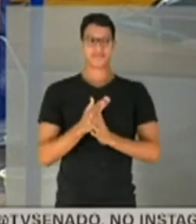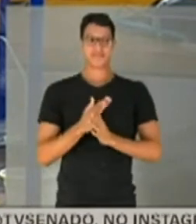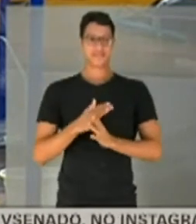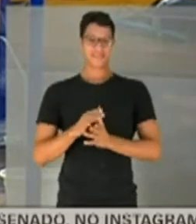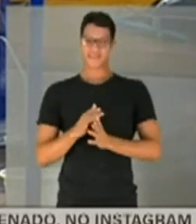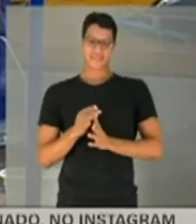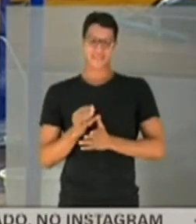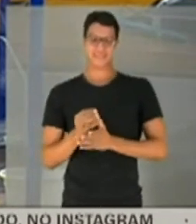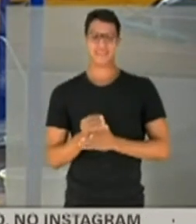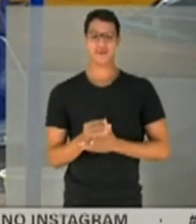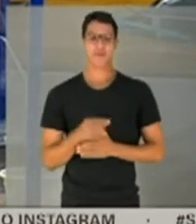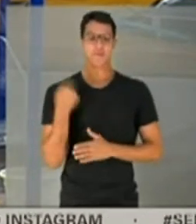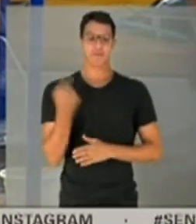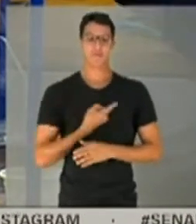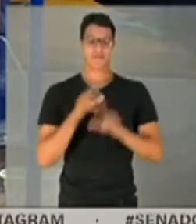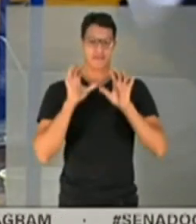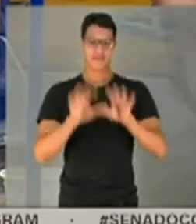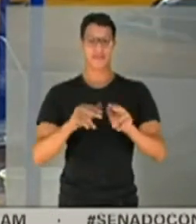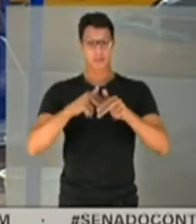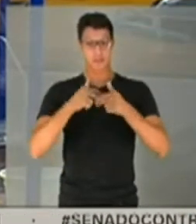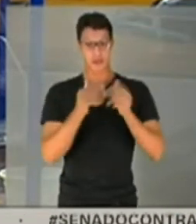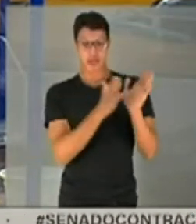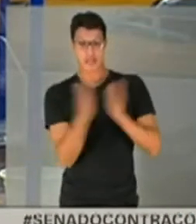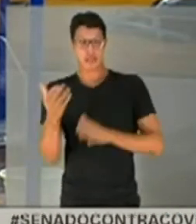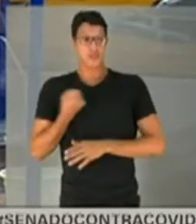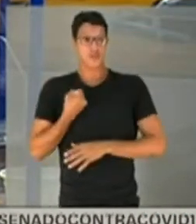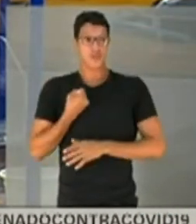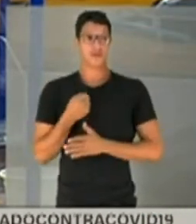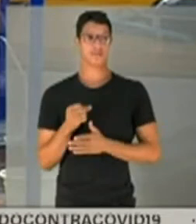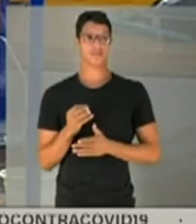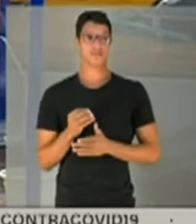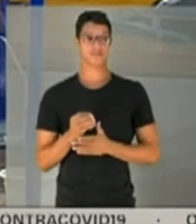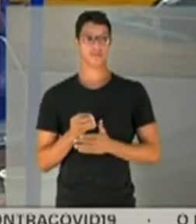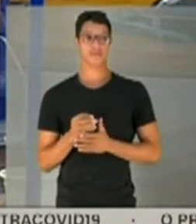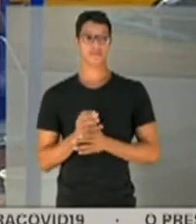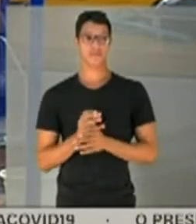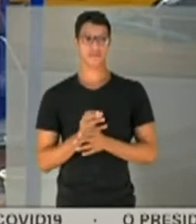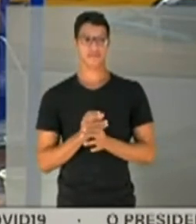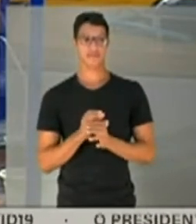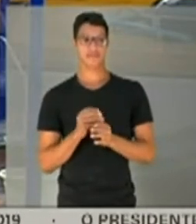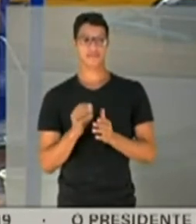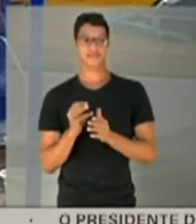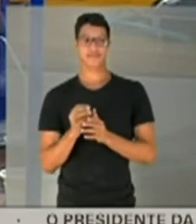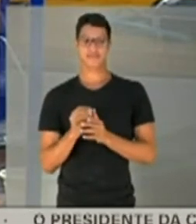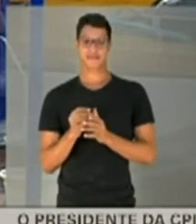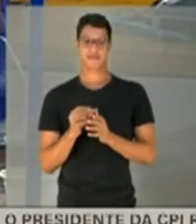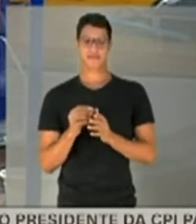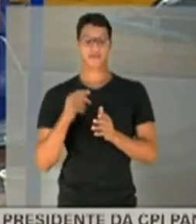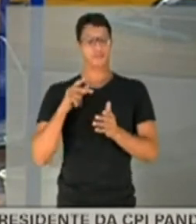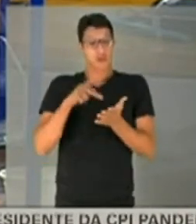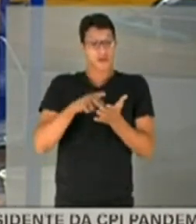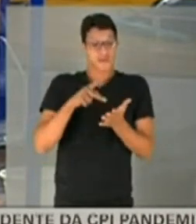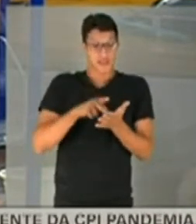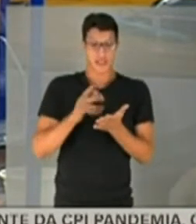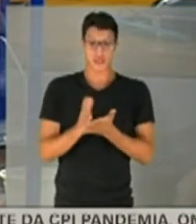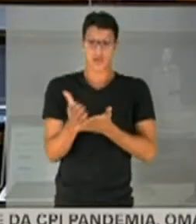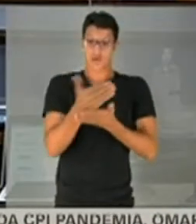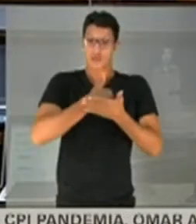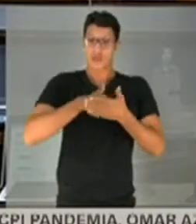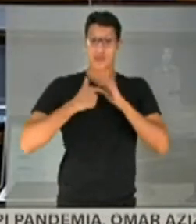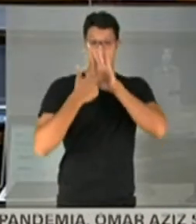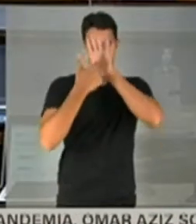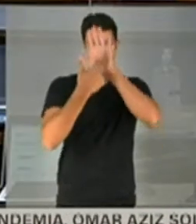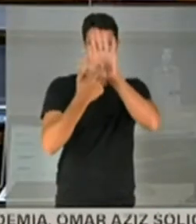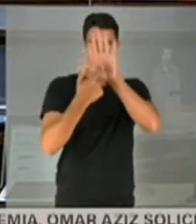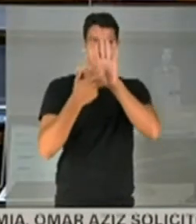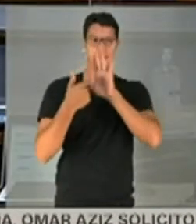se construir aqui, a partir desses números. Perfeitamente, senhor senador. Então, na verdade, os dados mostram que, de